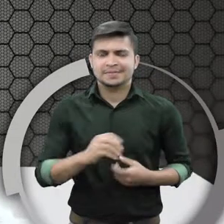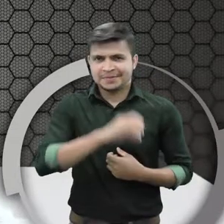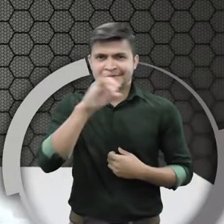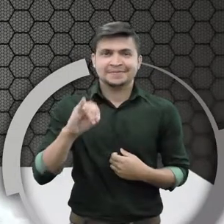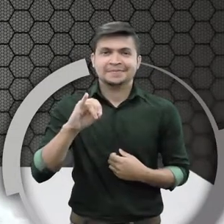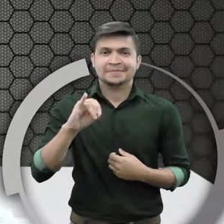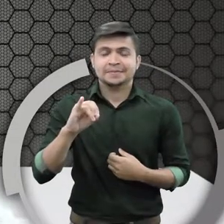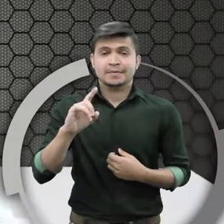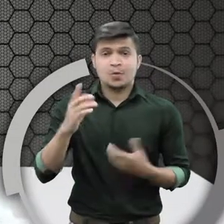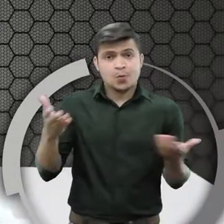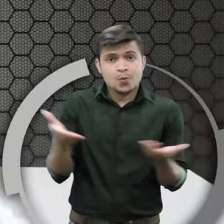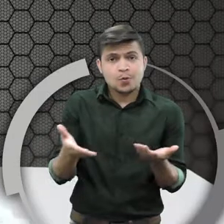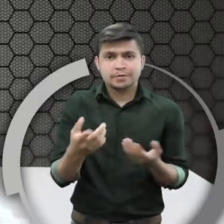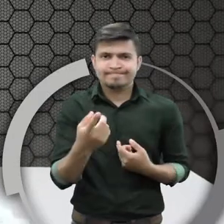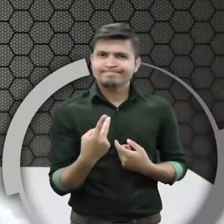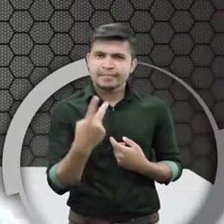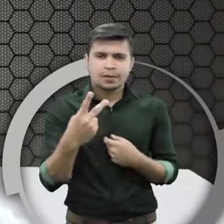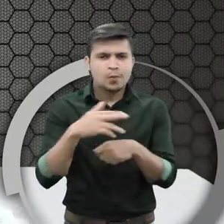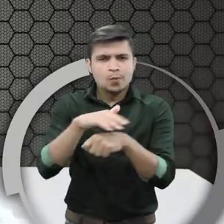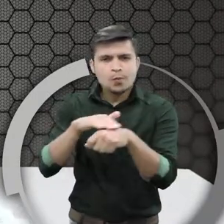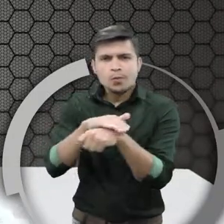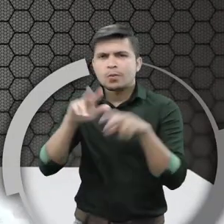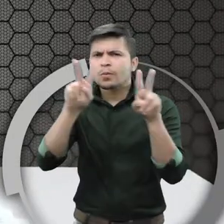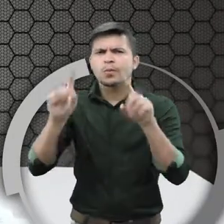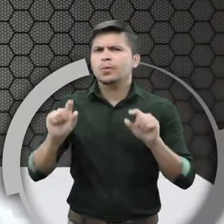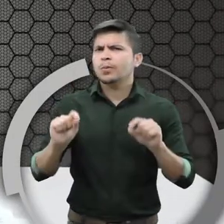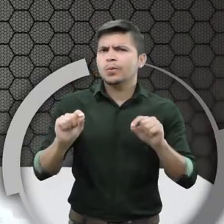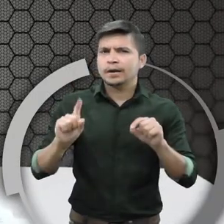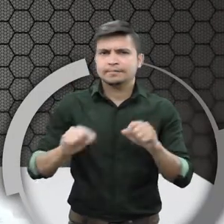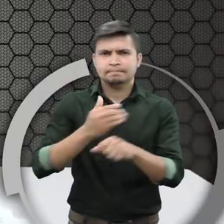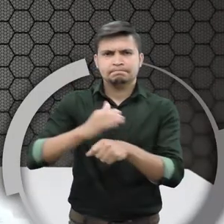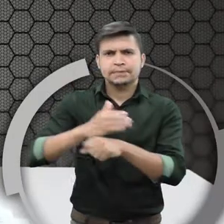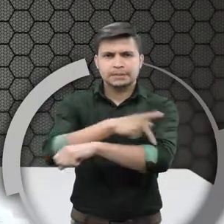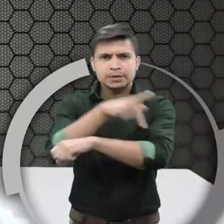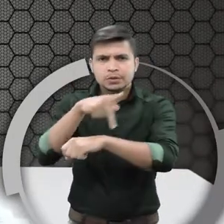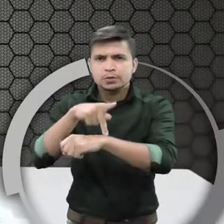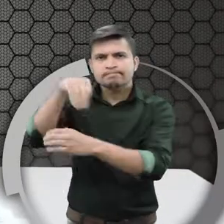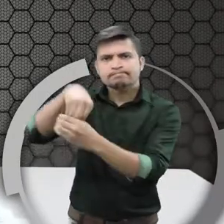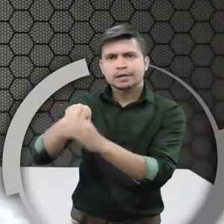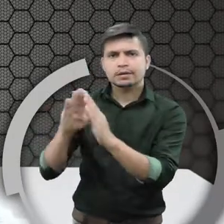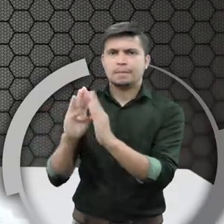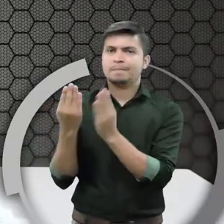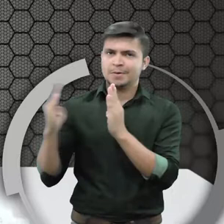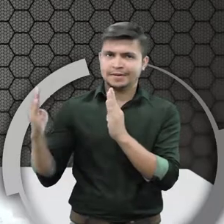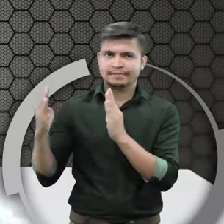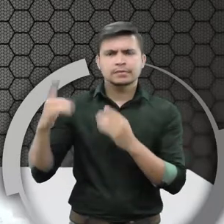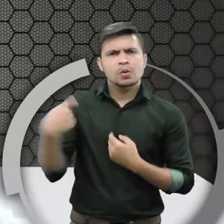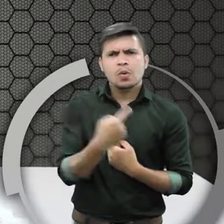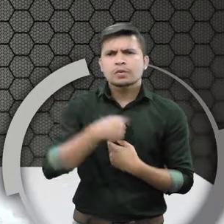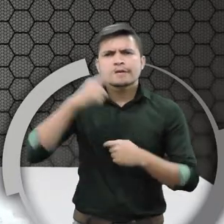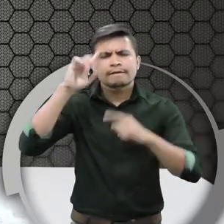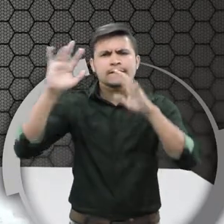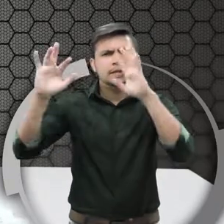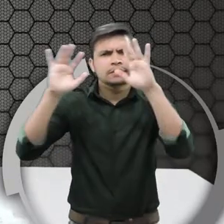Olá! Nossa conversa de hoje são sobre as práticas pedagógicas na sala de multimeios. Nós vamos refletir um pouco sobre